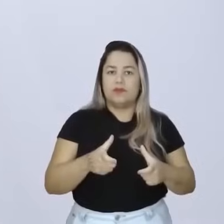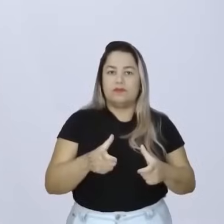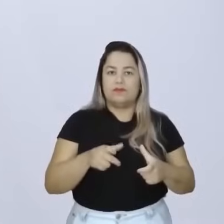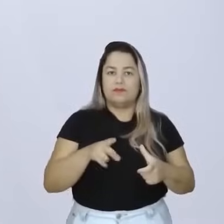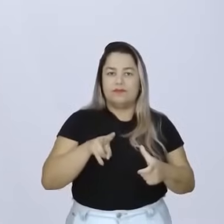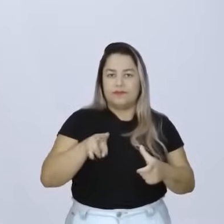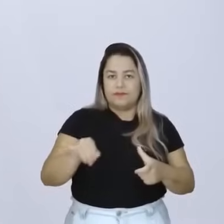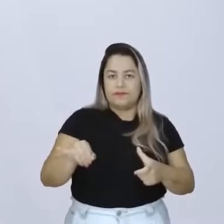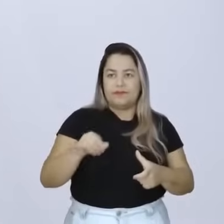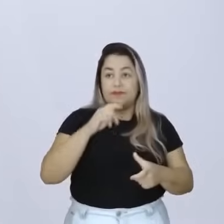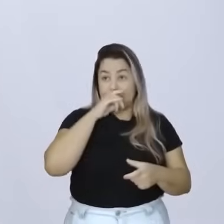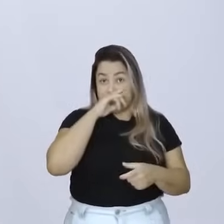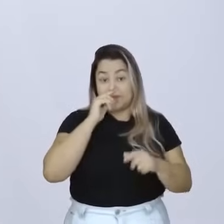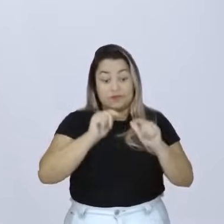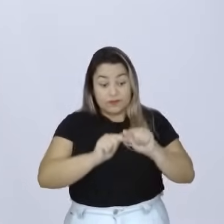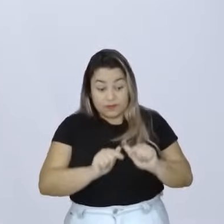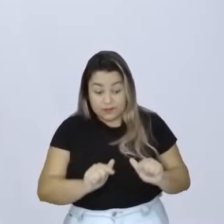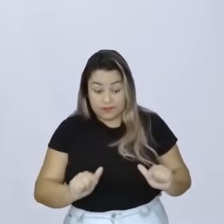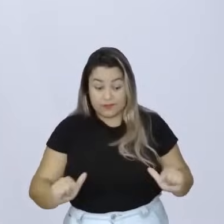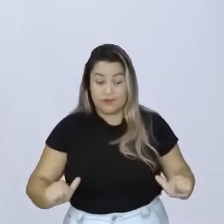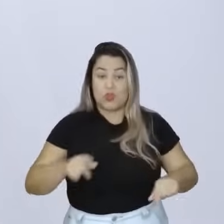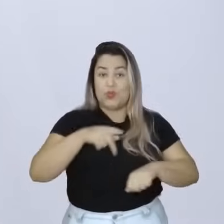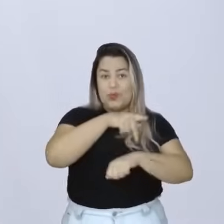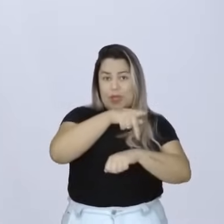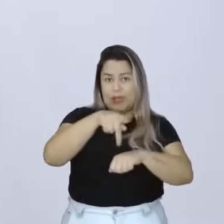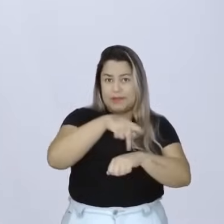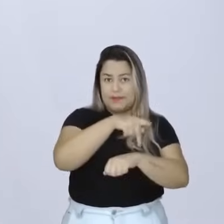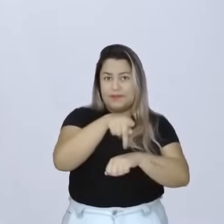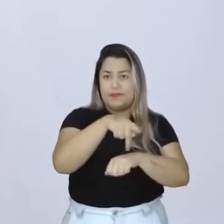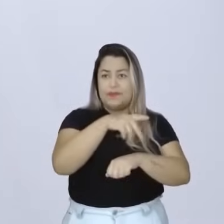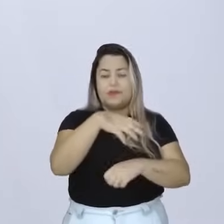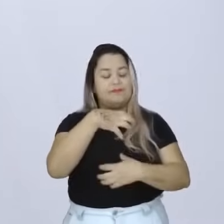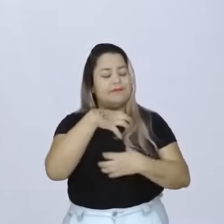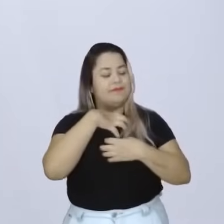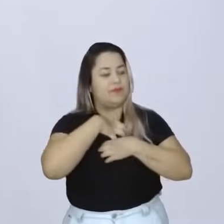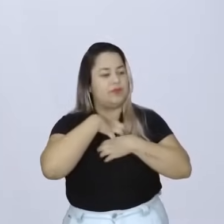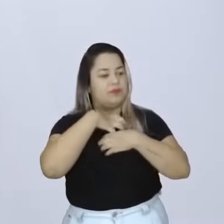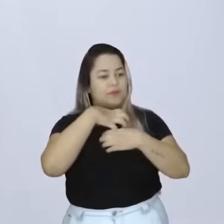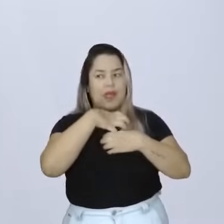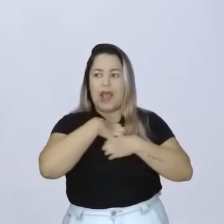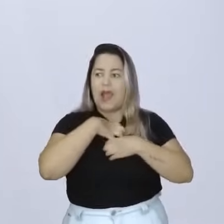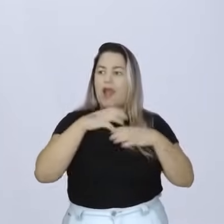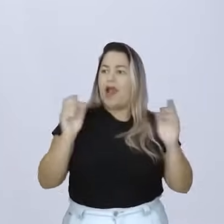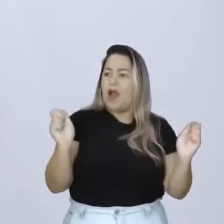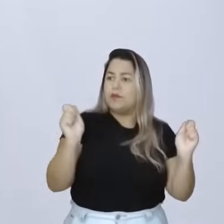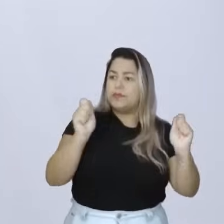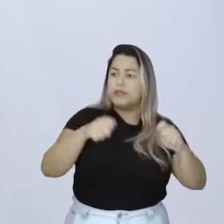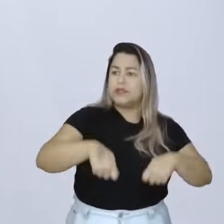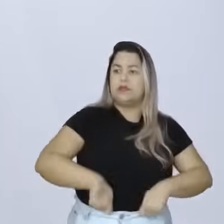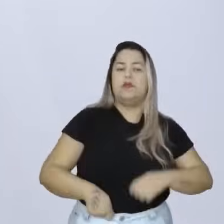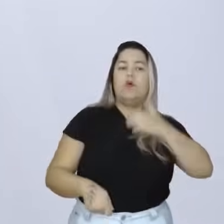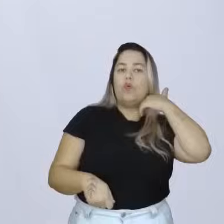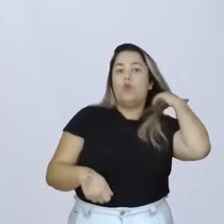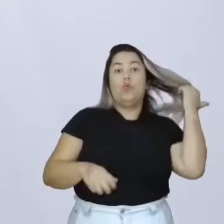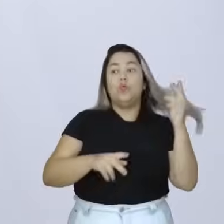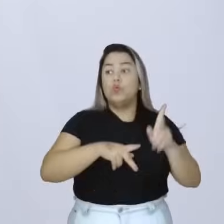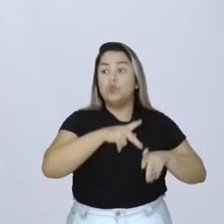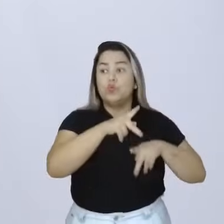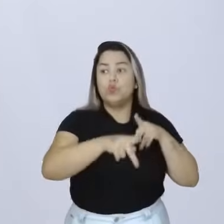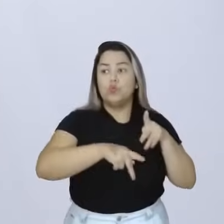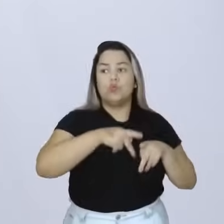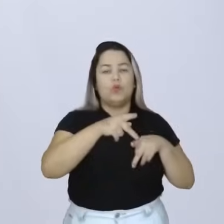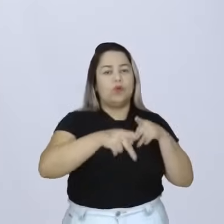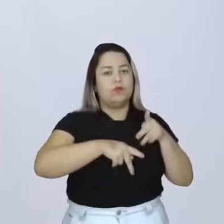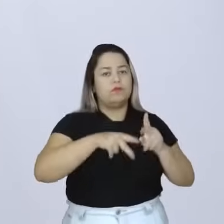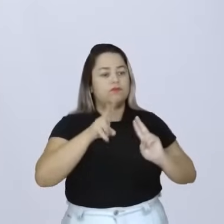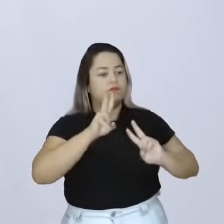nós pisamos o chão desse país e sentimos as necessidades do povo e enxergamos